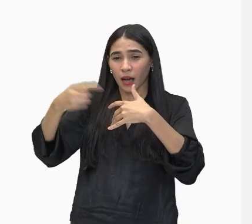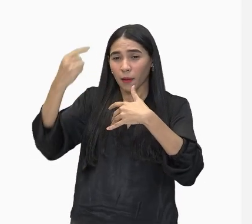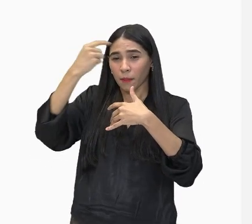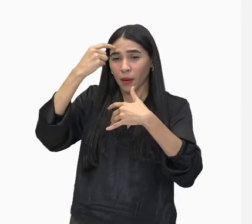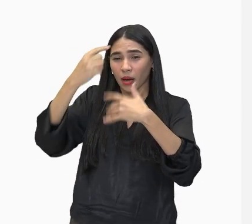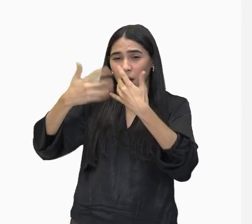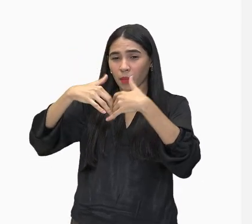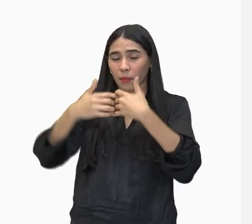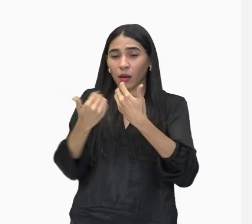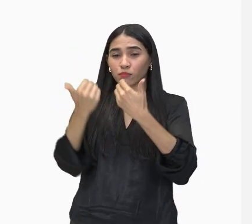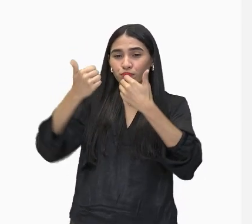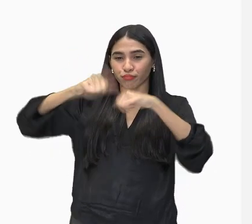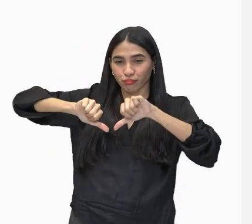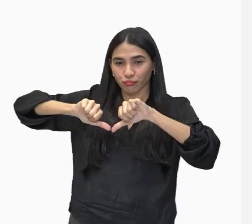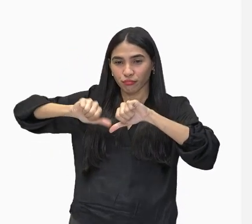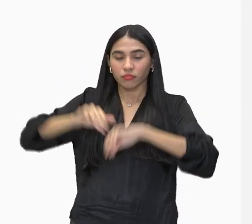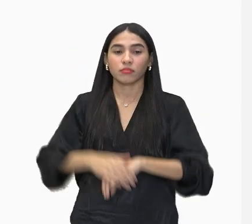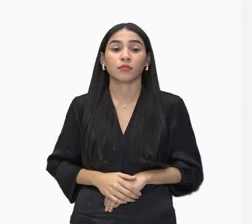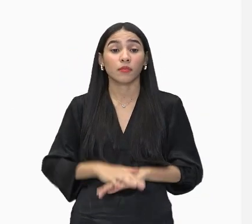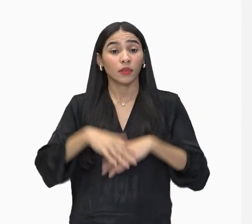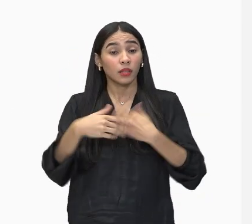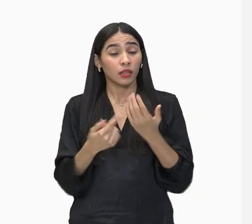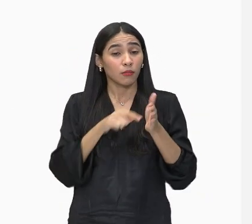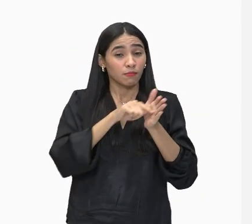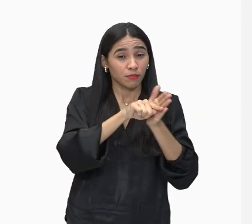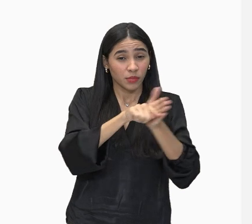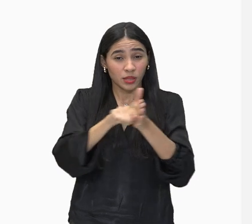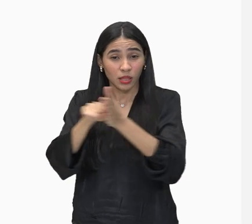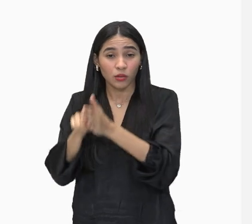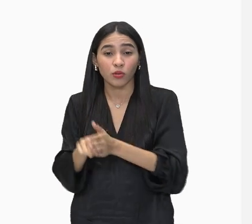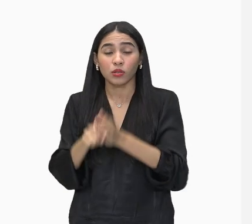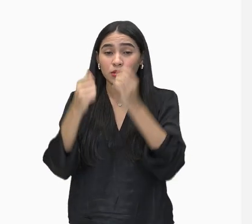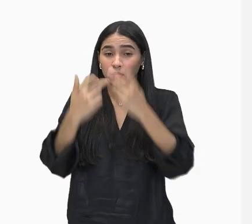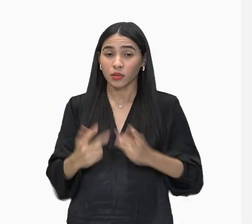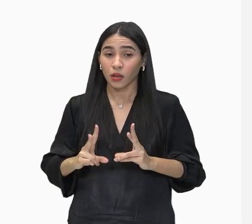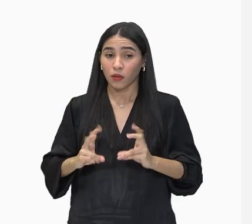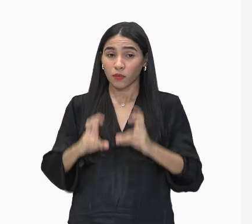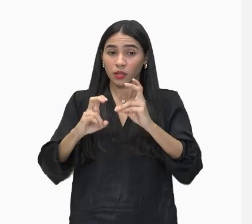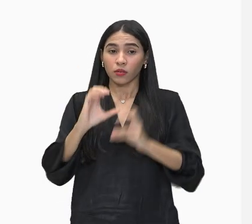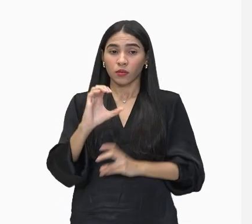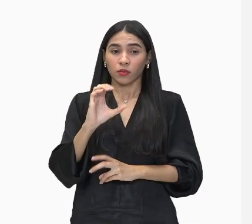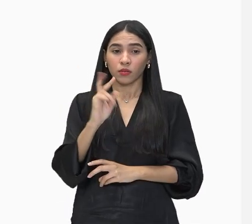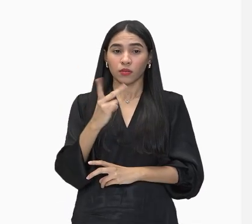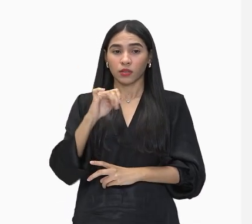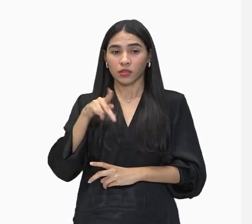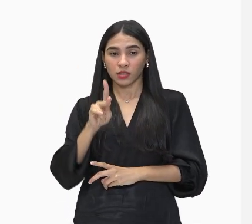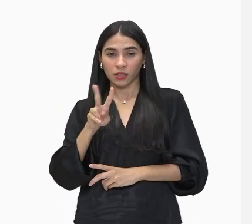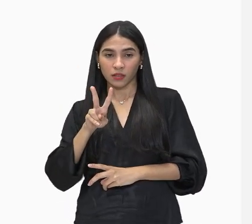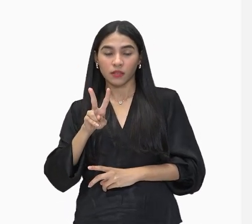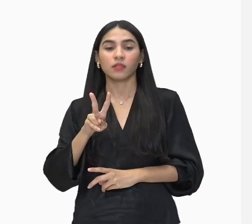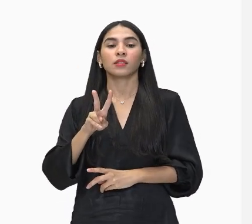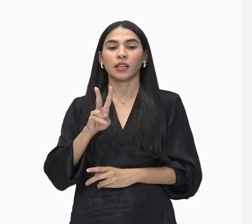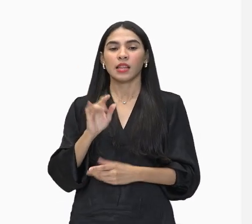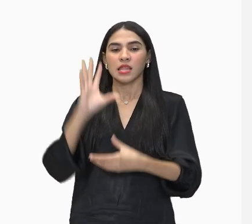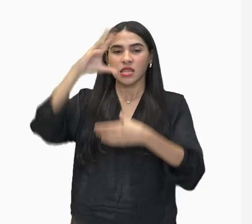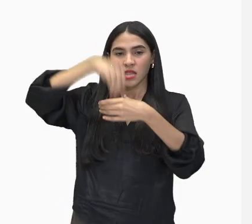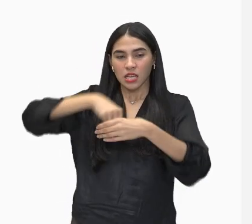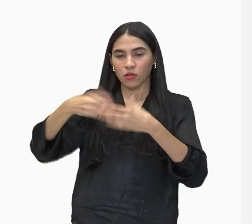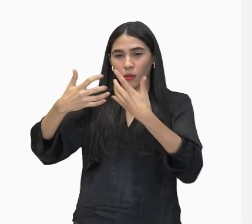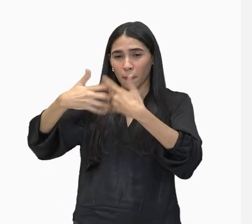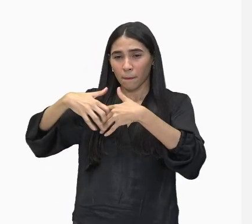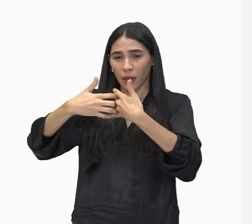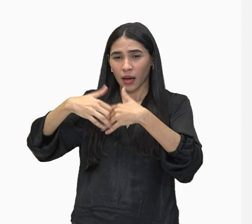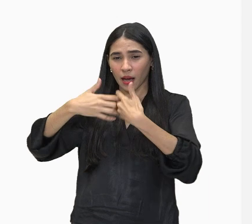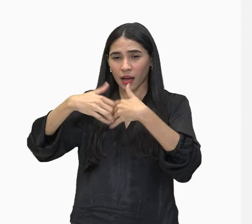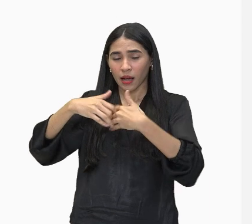cérebro. De acordo com os pesquisadores, o vírus ChikV invade o sistema nervoso central e causa